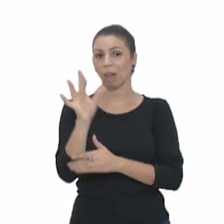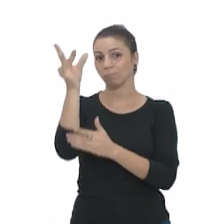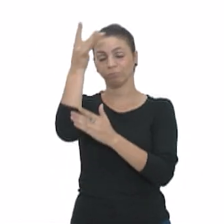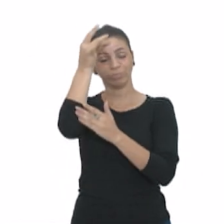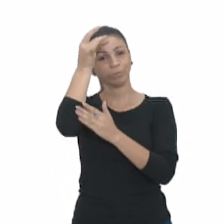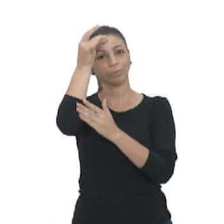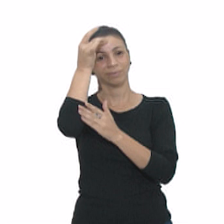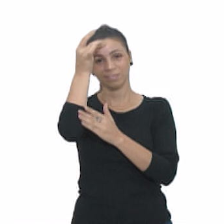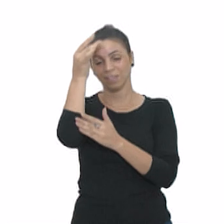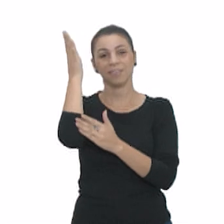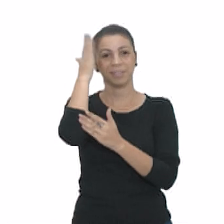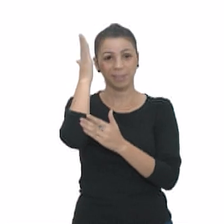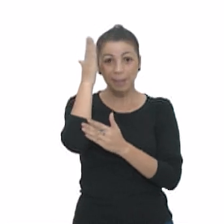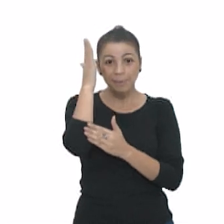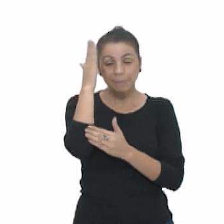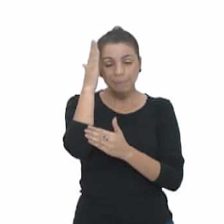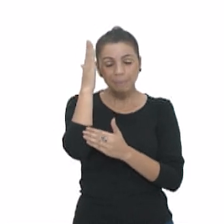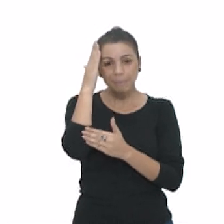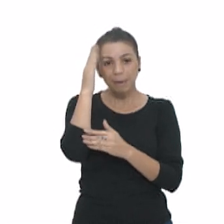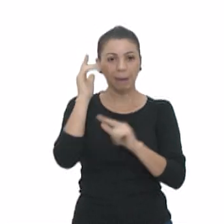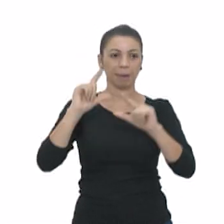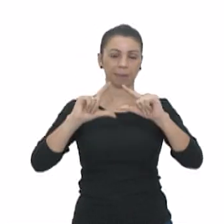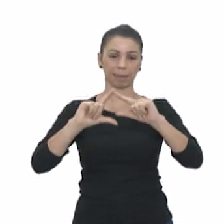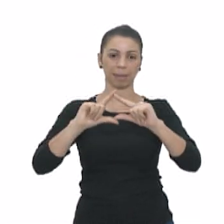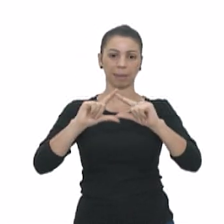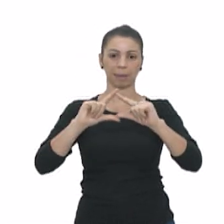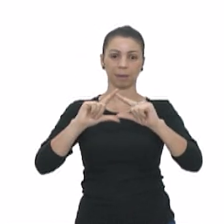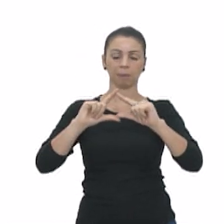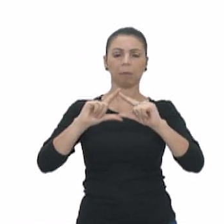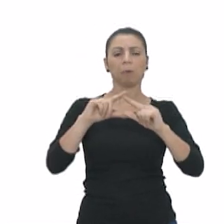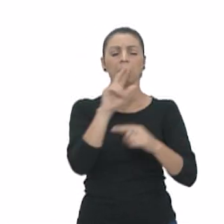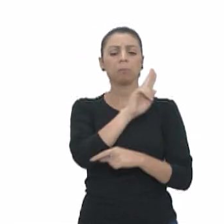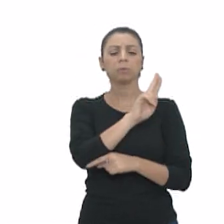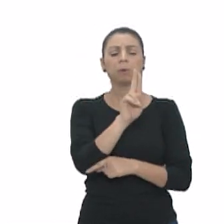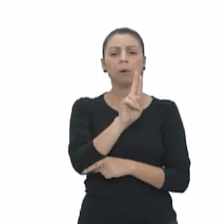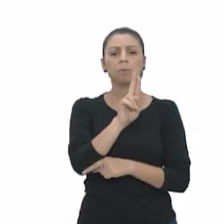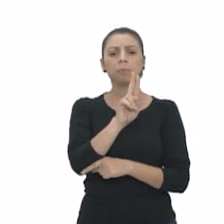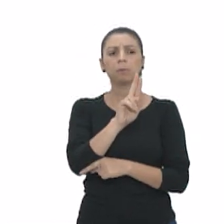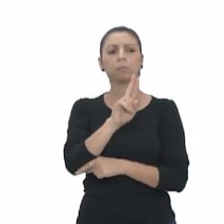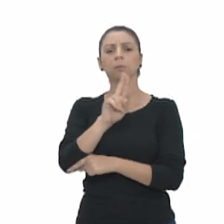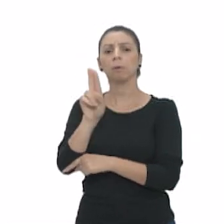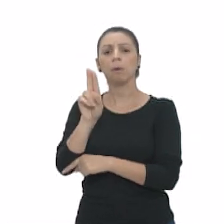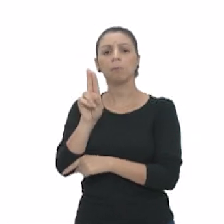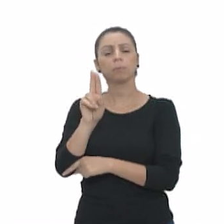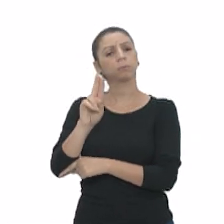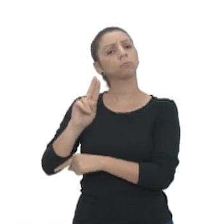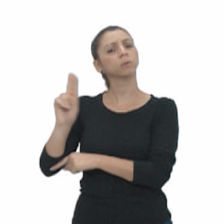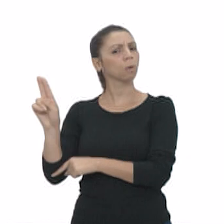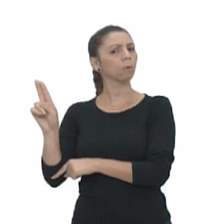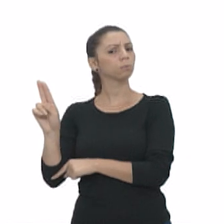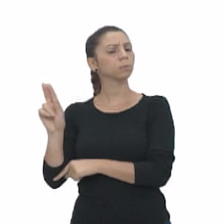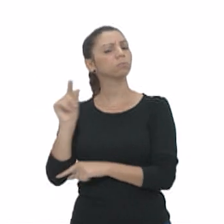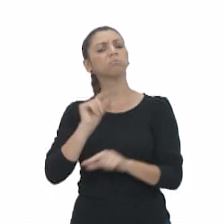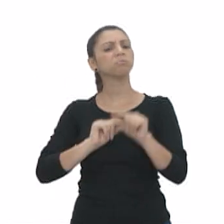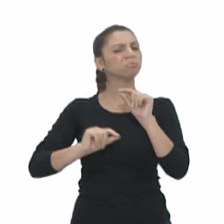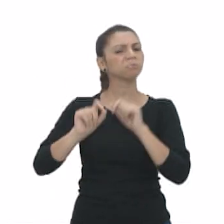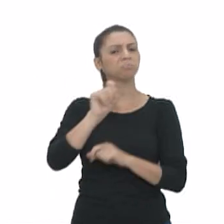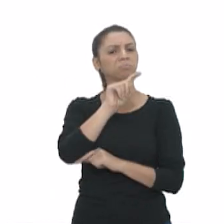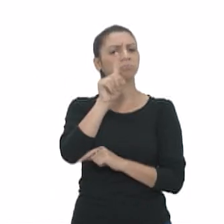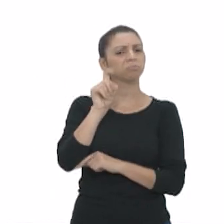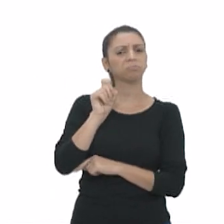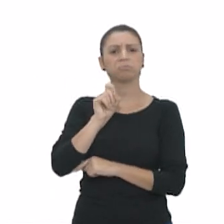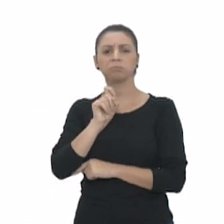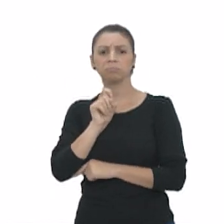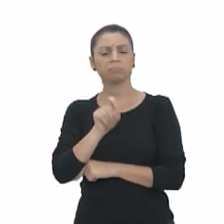com relação ao triângulo. Se ele é um triângulo equilátero, ou se ele é um triângulo acutângulo, obtusângulo, ou se ele